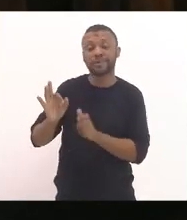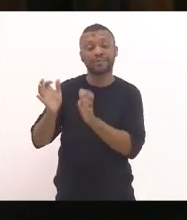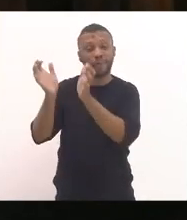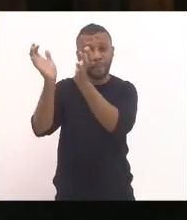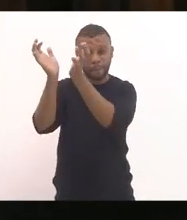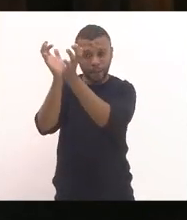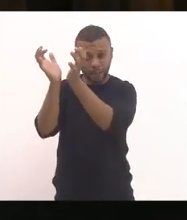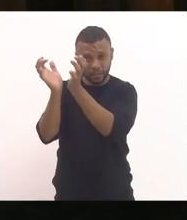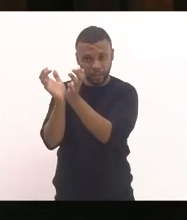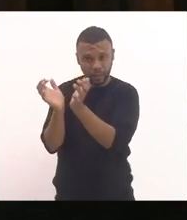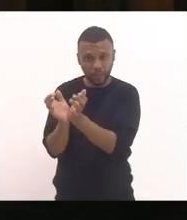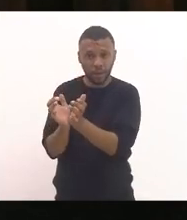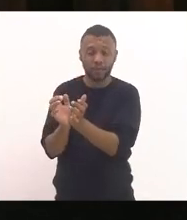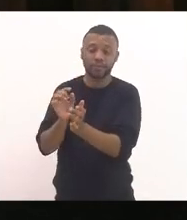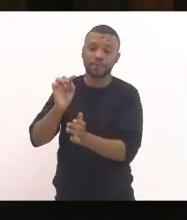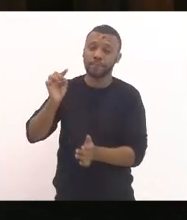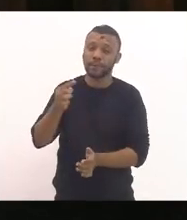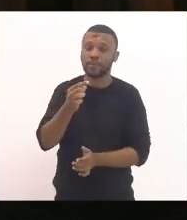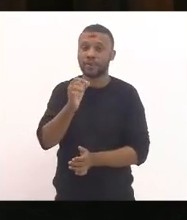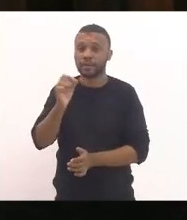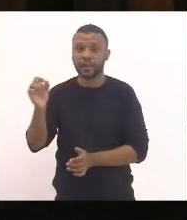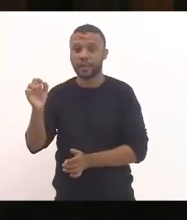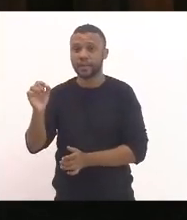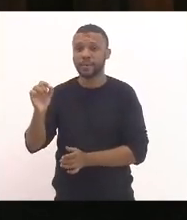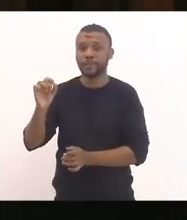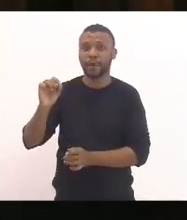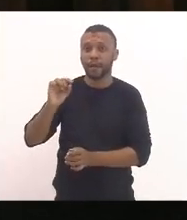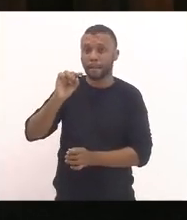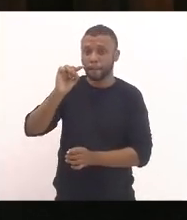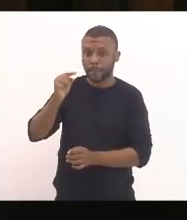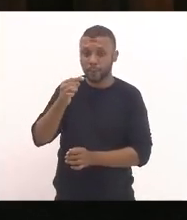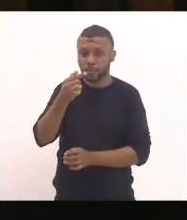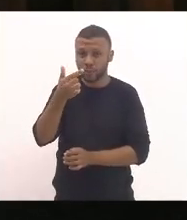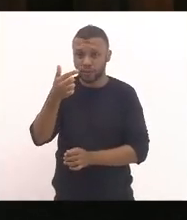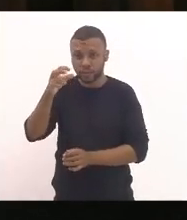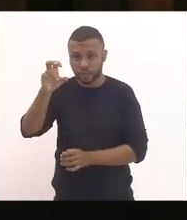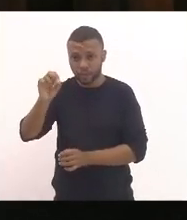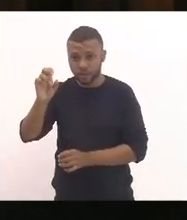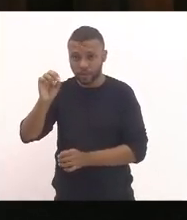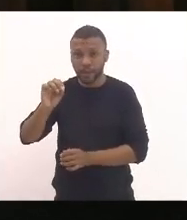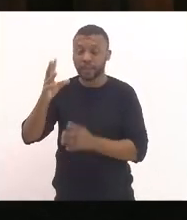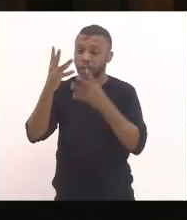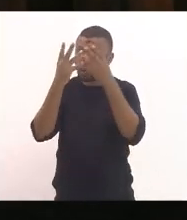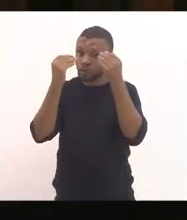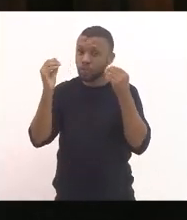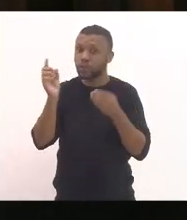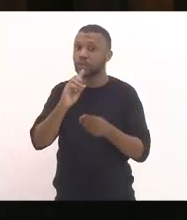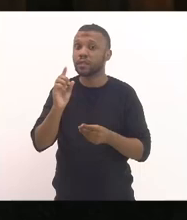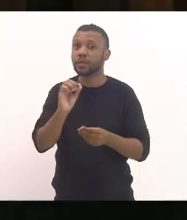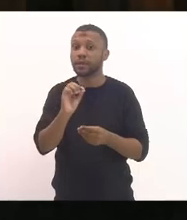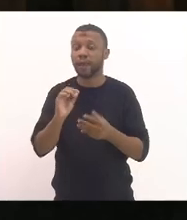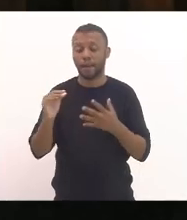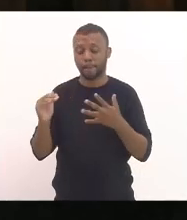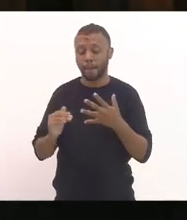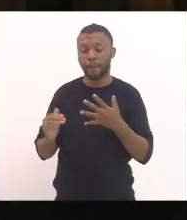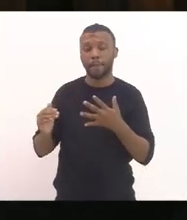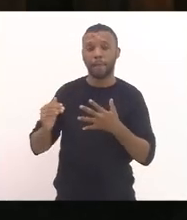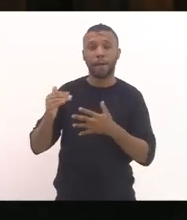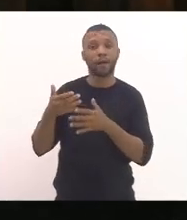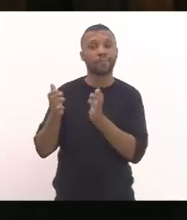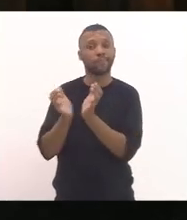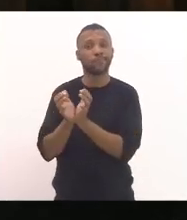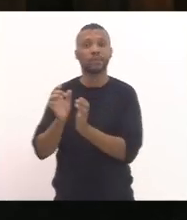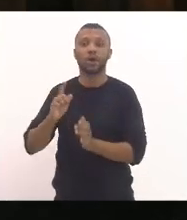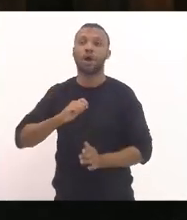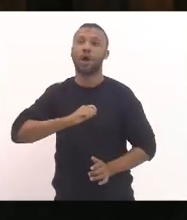1.100 dos Comissários para 1.250 não esquecendo do escalonamento com as demais classes que se as imagens categoria que seriam os